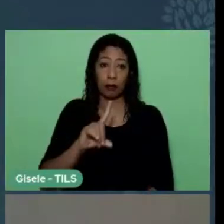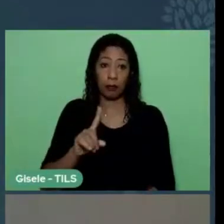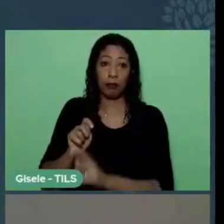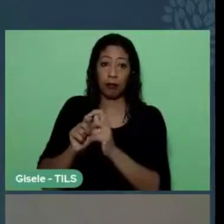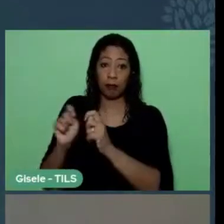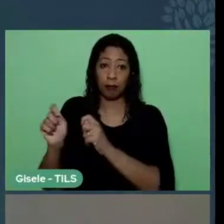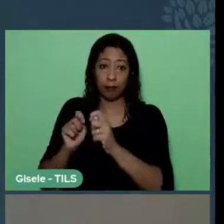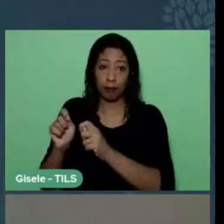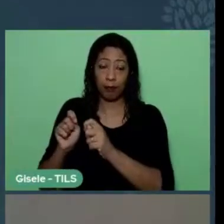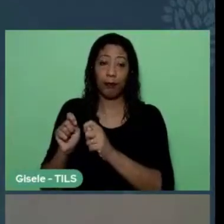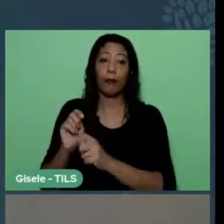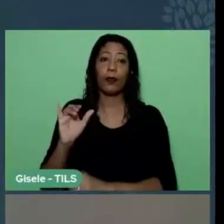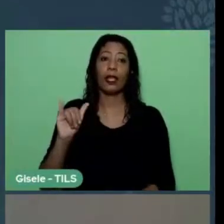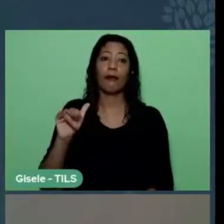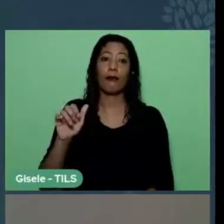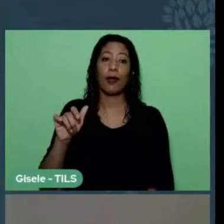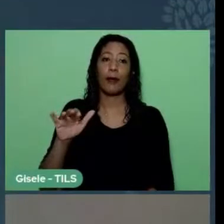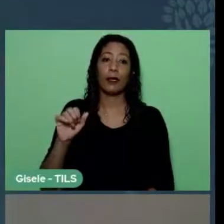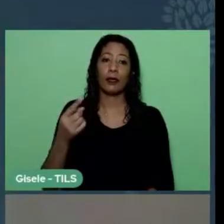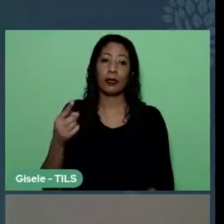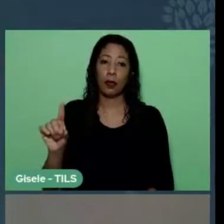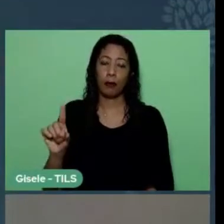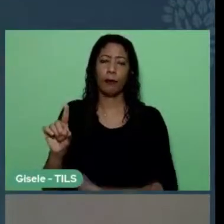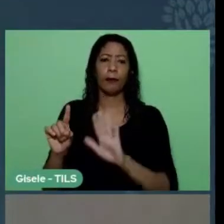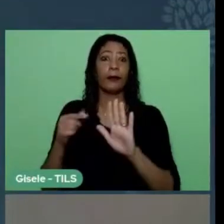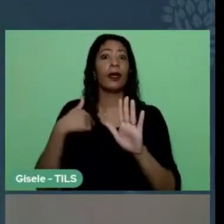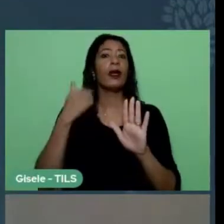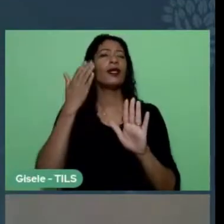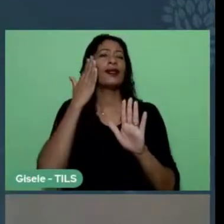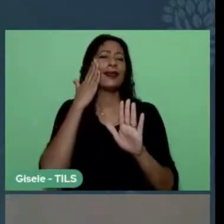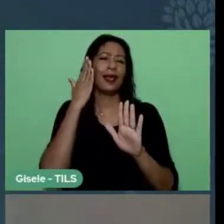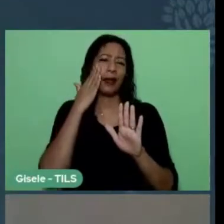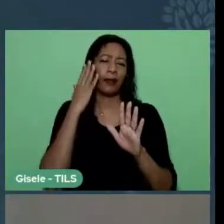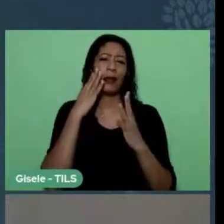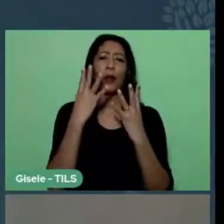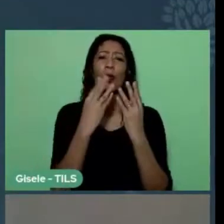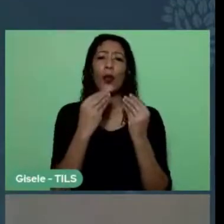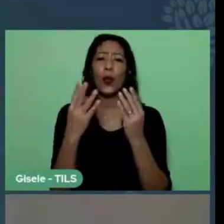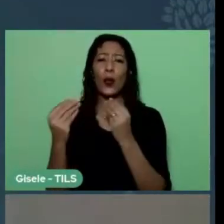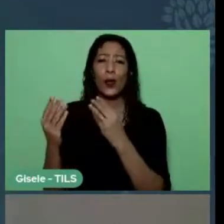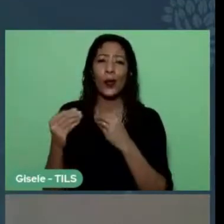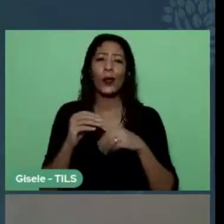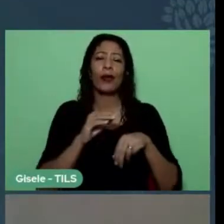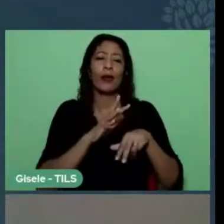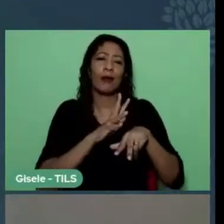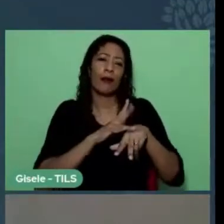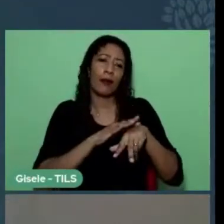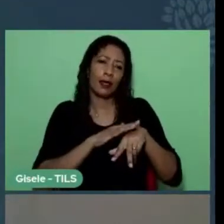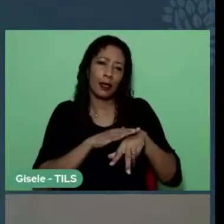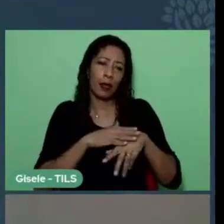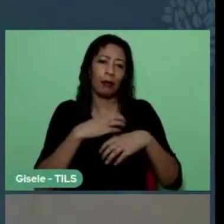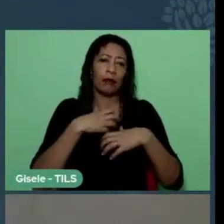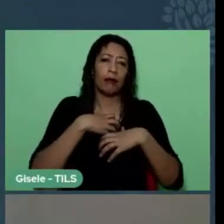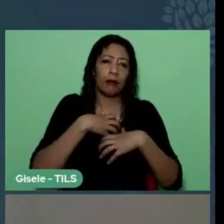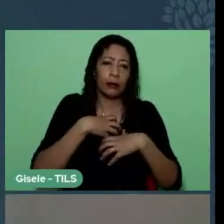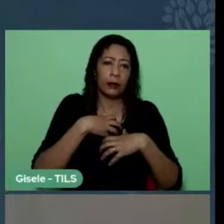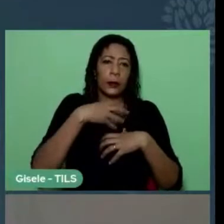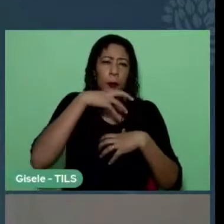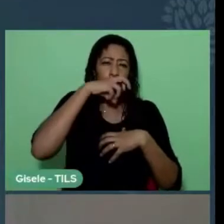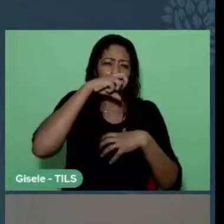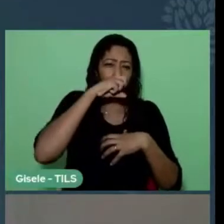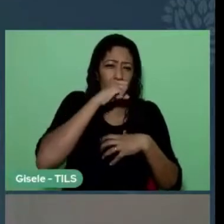muito segura. Só que a gente sabe hoje em dia que muitos pacientes, como a gente comentou, têm a falta de ar, tem um chiado, e